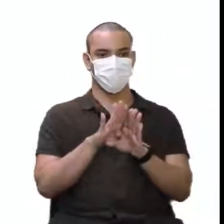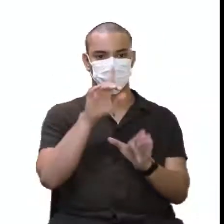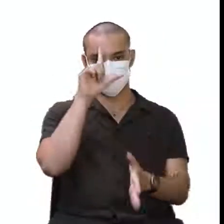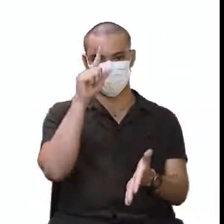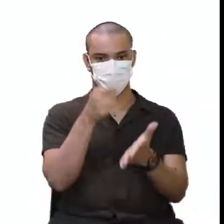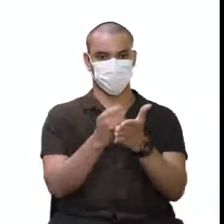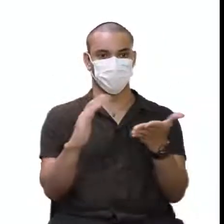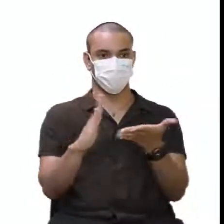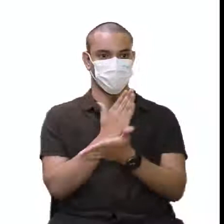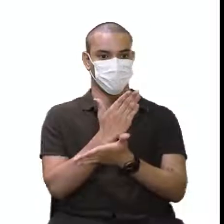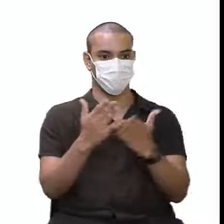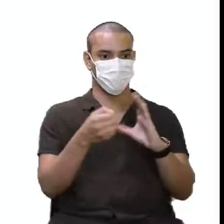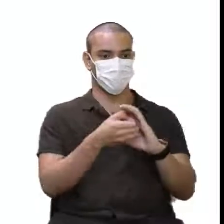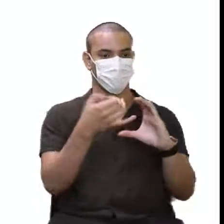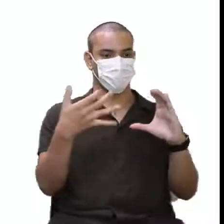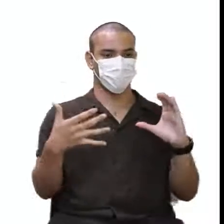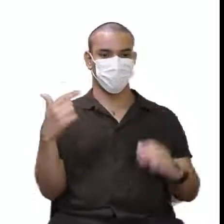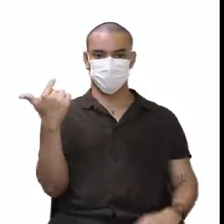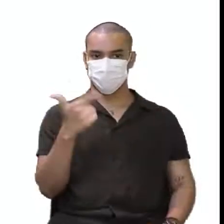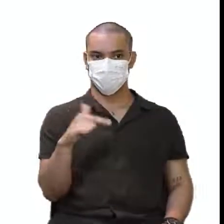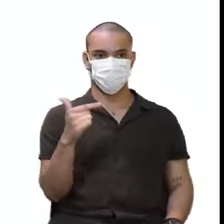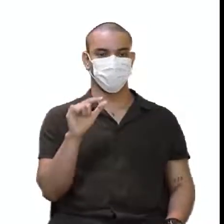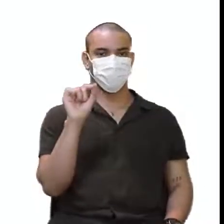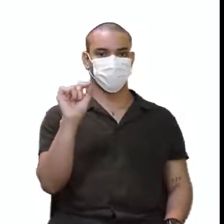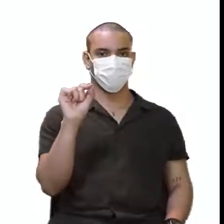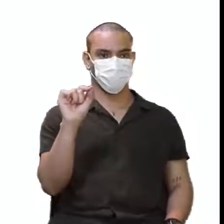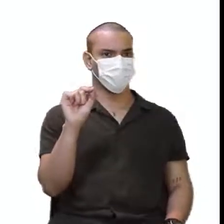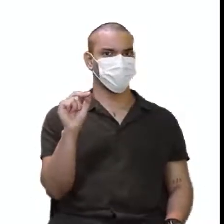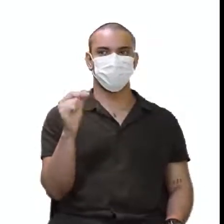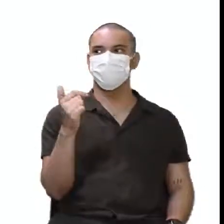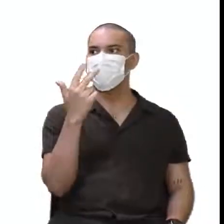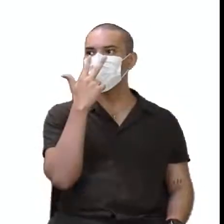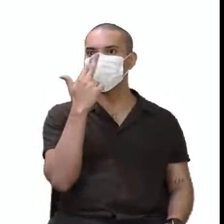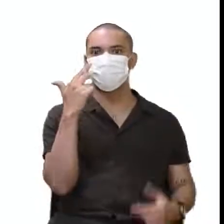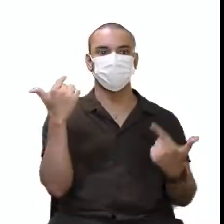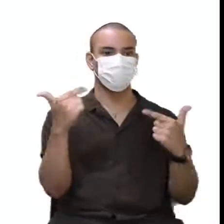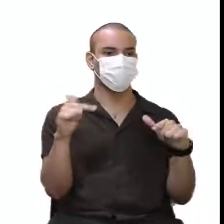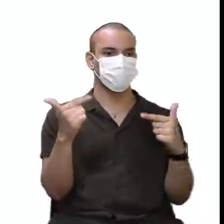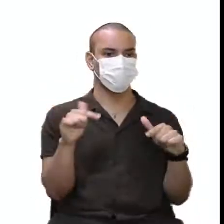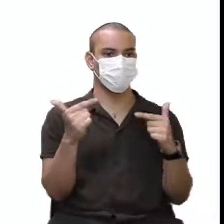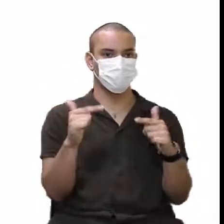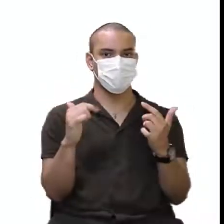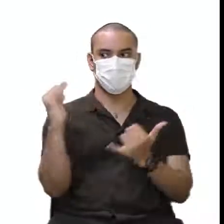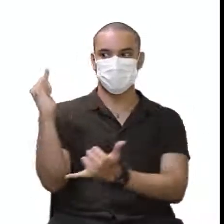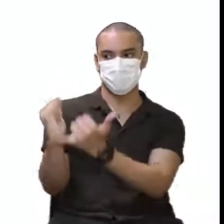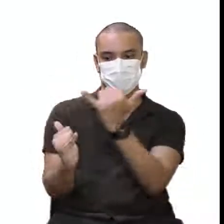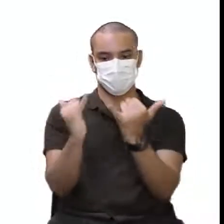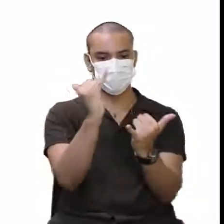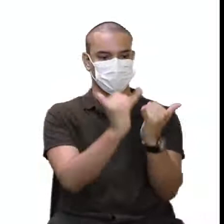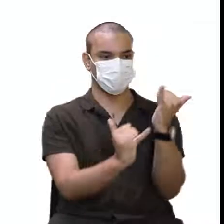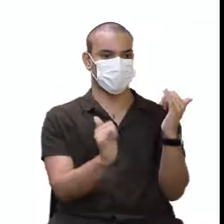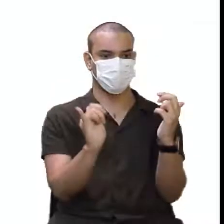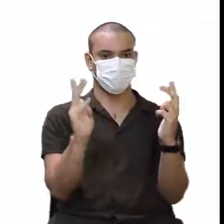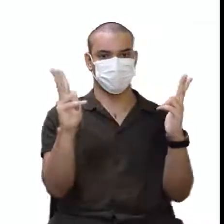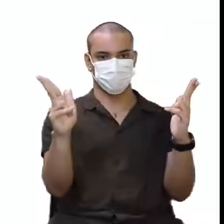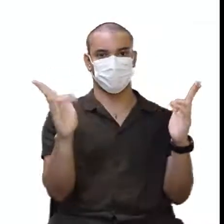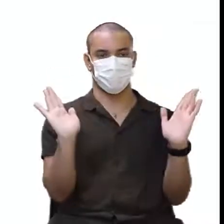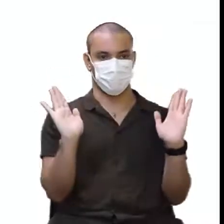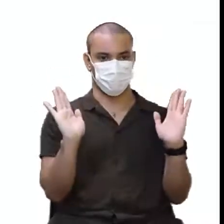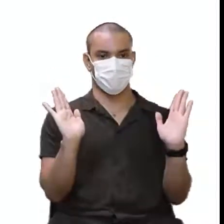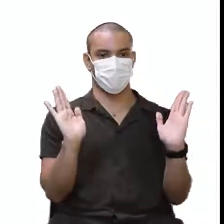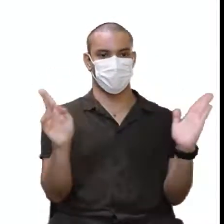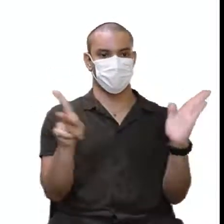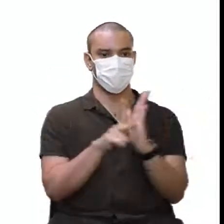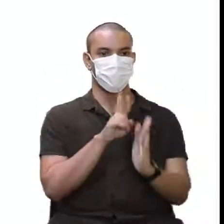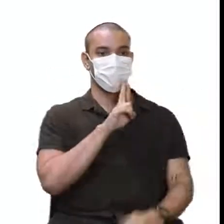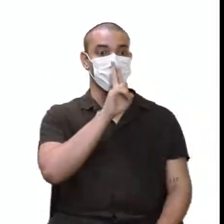determinadas espécies não chegava, né, ou não tinha uma similaridade, vamos dizer assim,